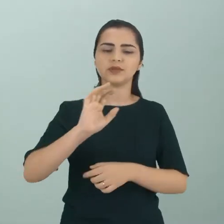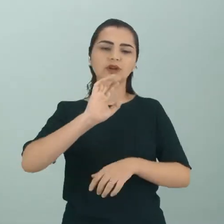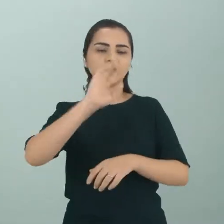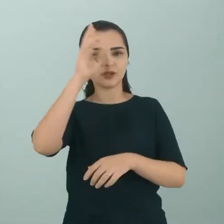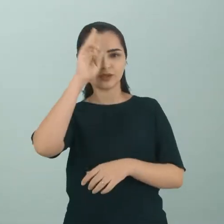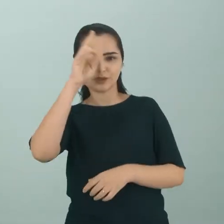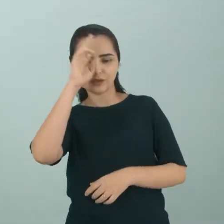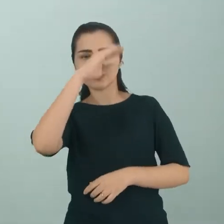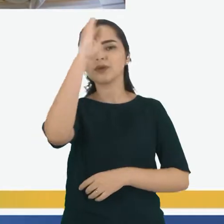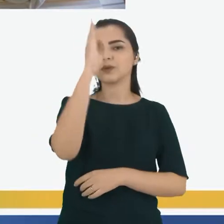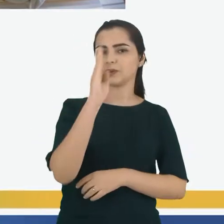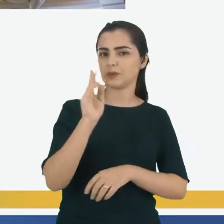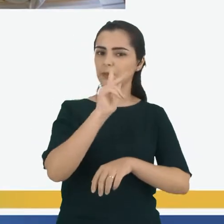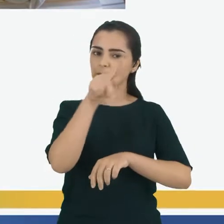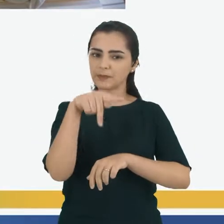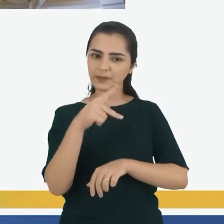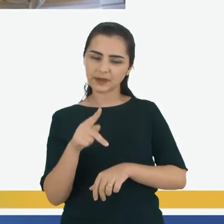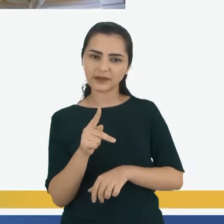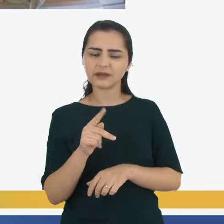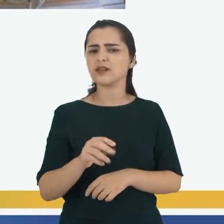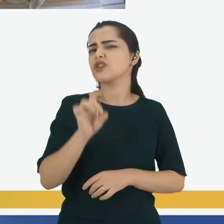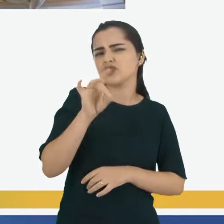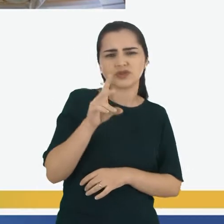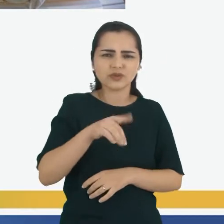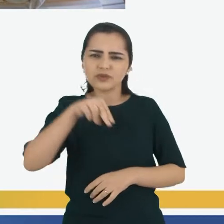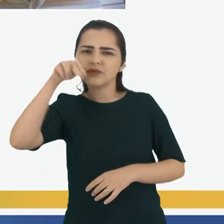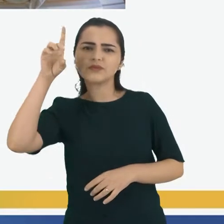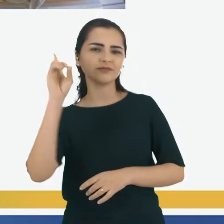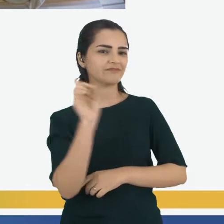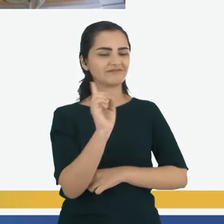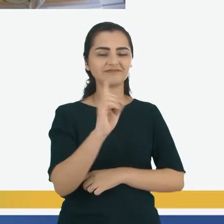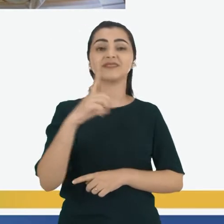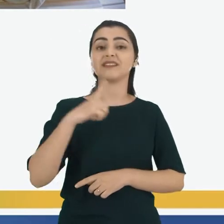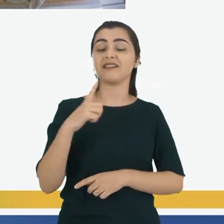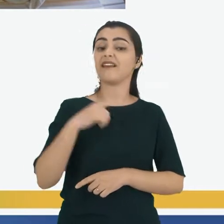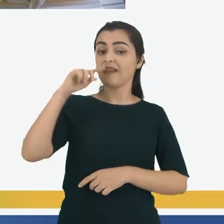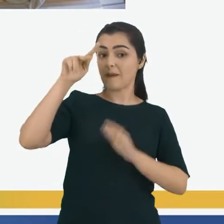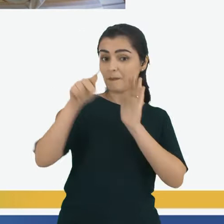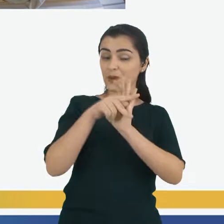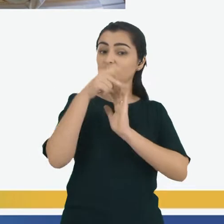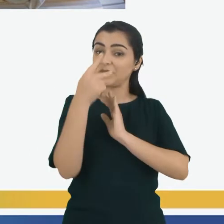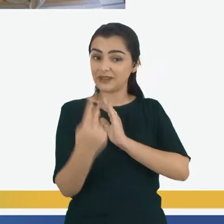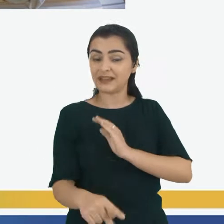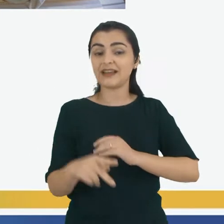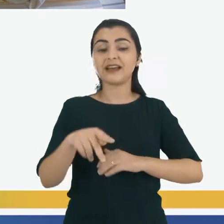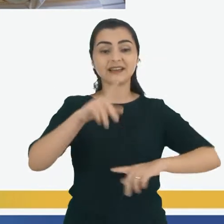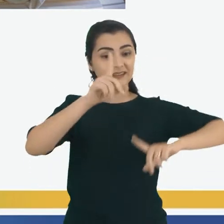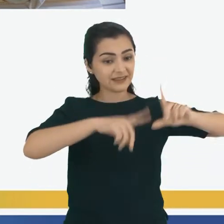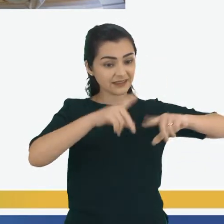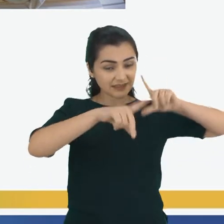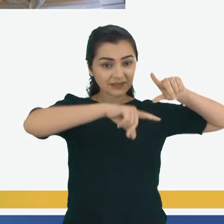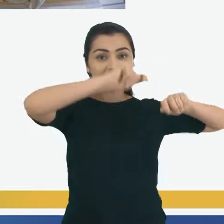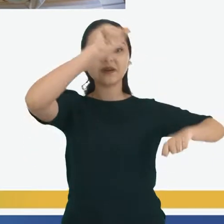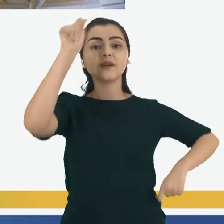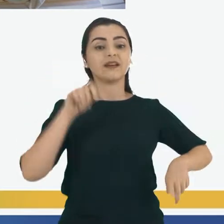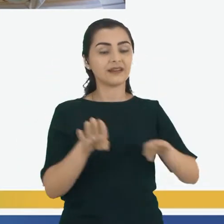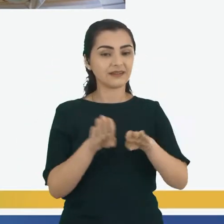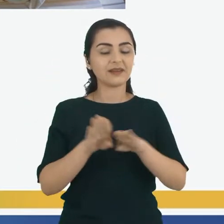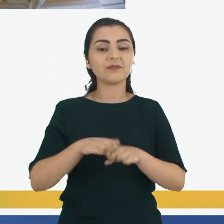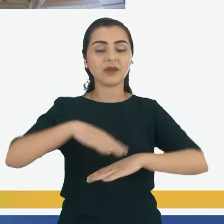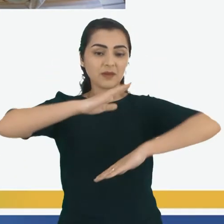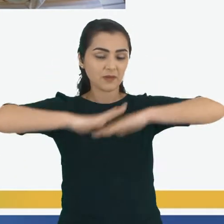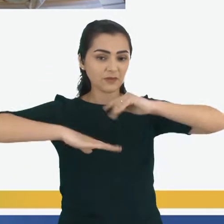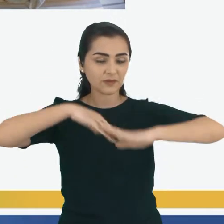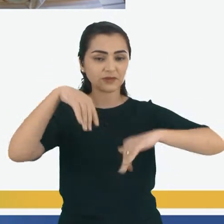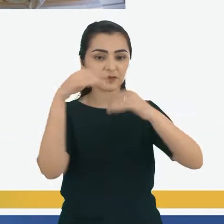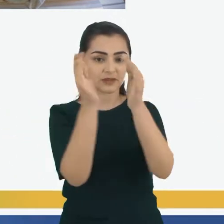país. Mas não é só no Nordeste não, gente. Nós temos aqui no Acre também um artista plástico que